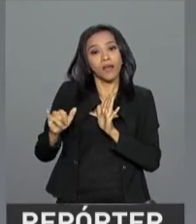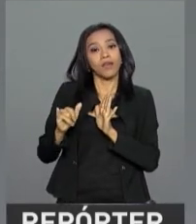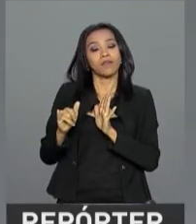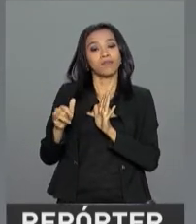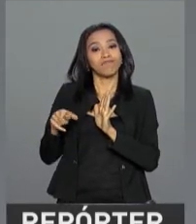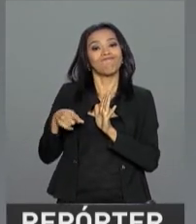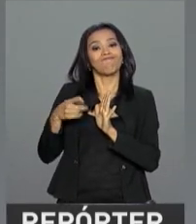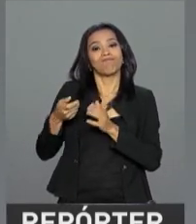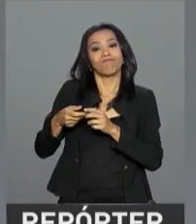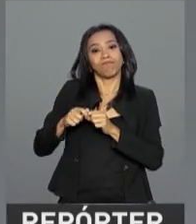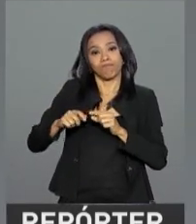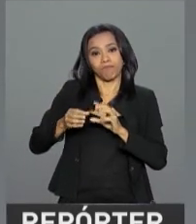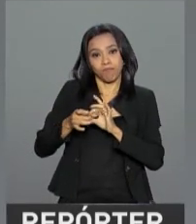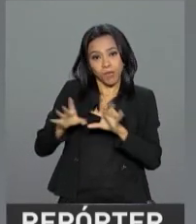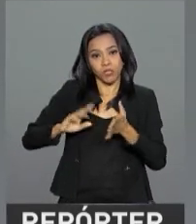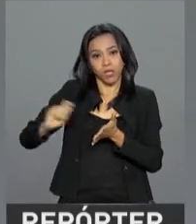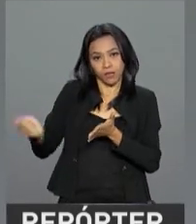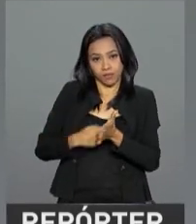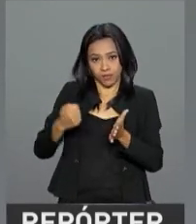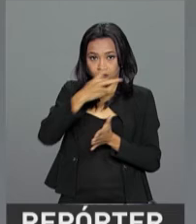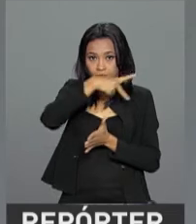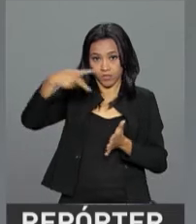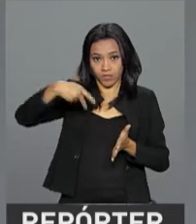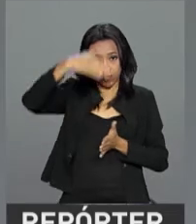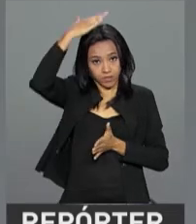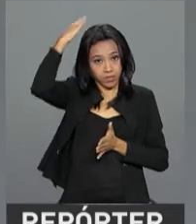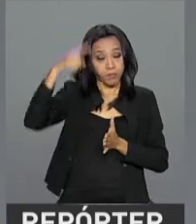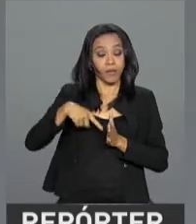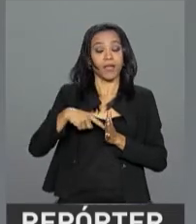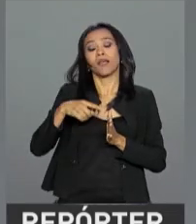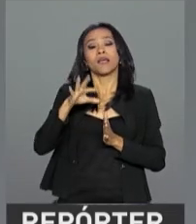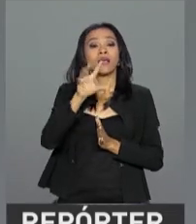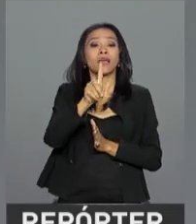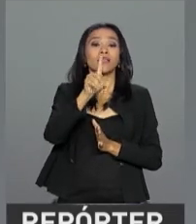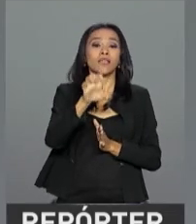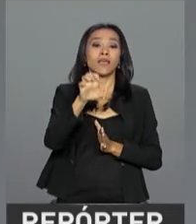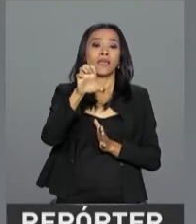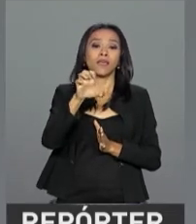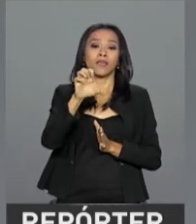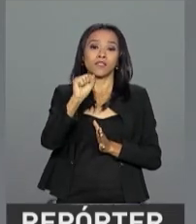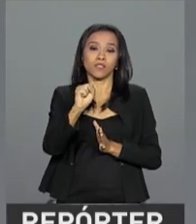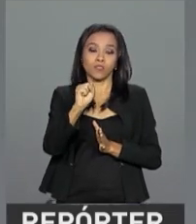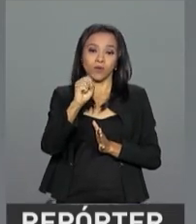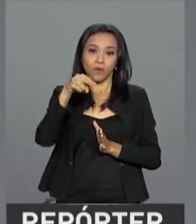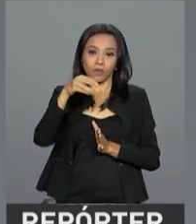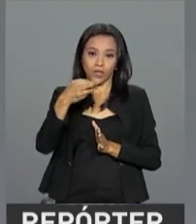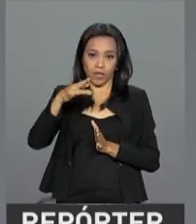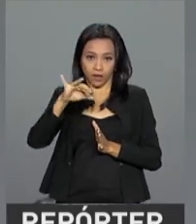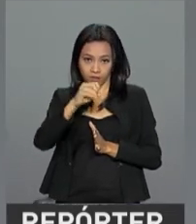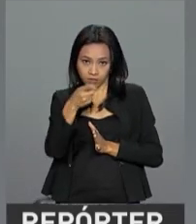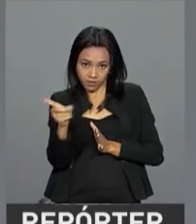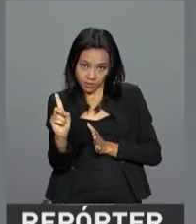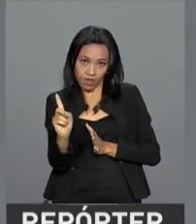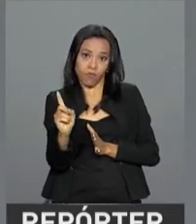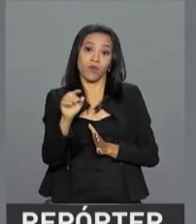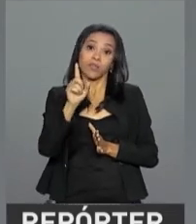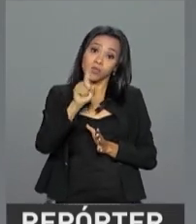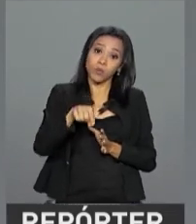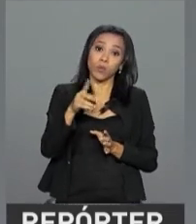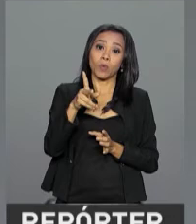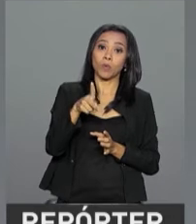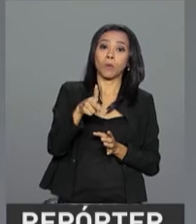sancionar o projéto encaminhar os atos legais para a redução do pis do bis e do pis cofins